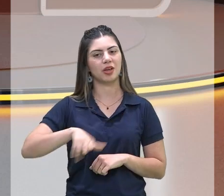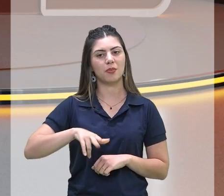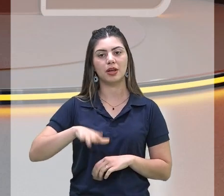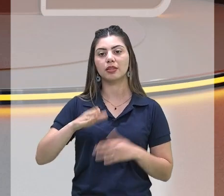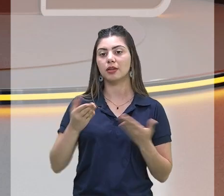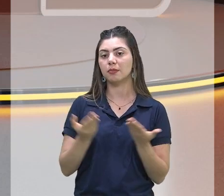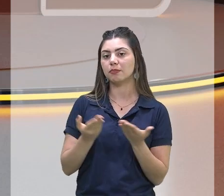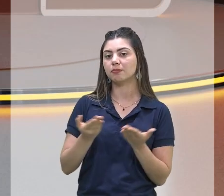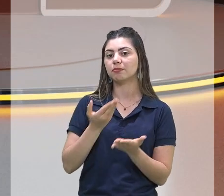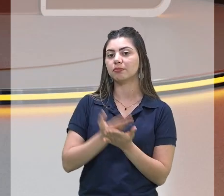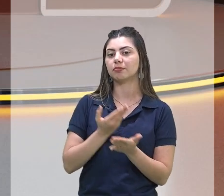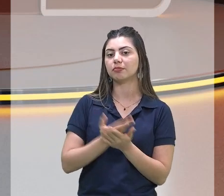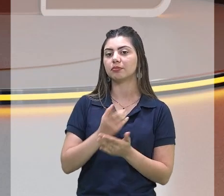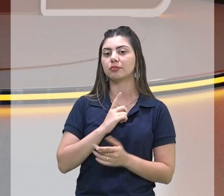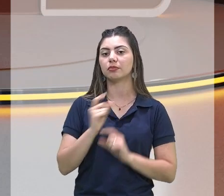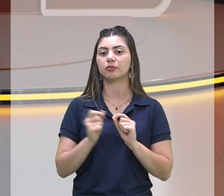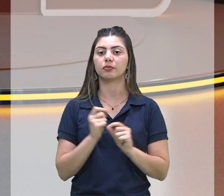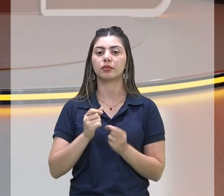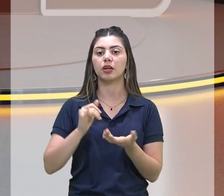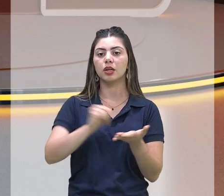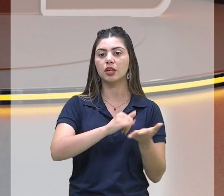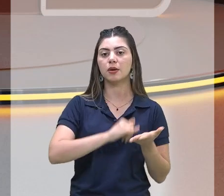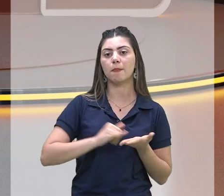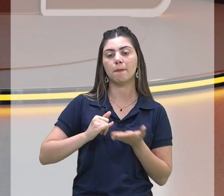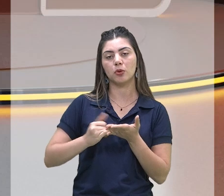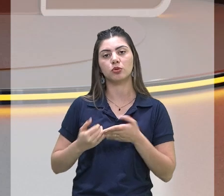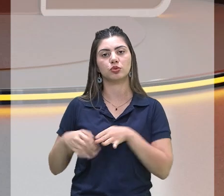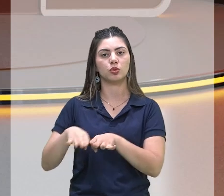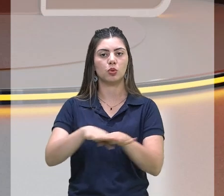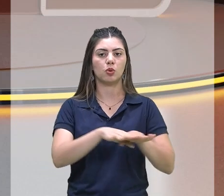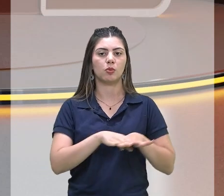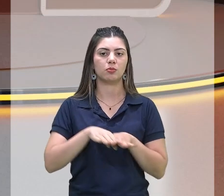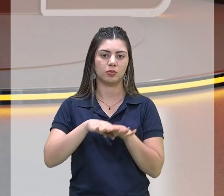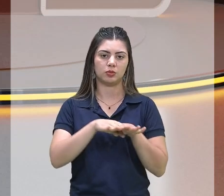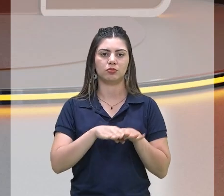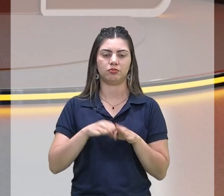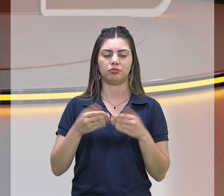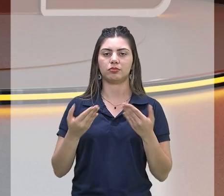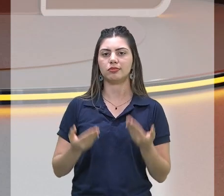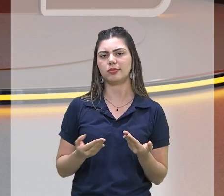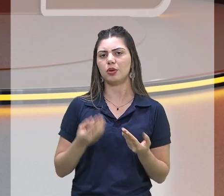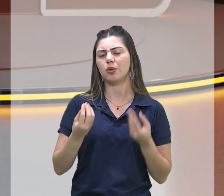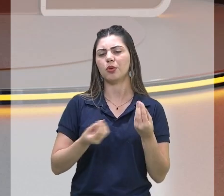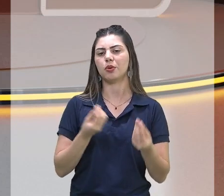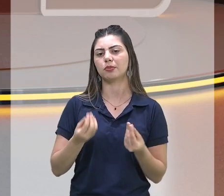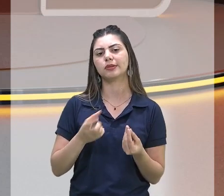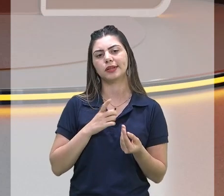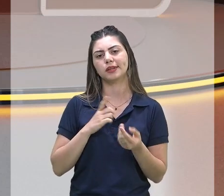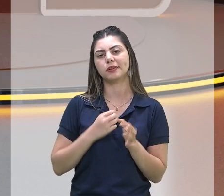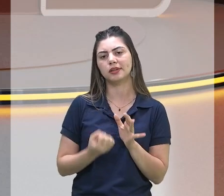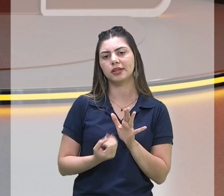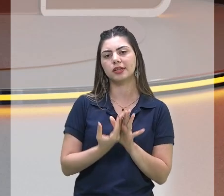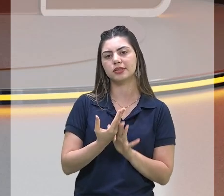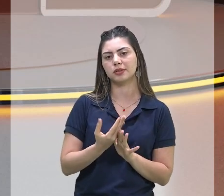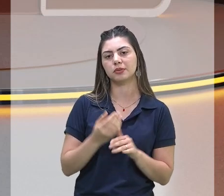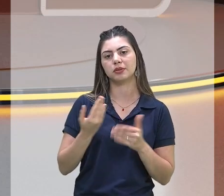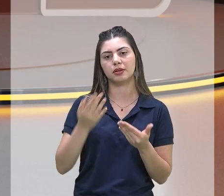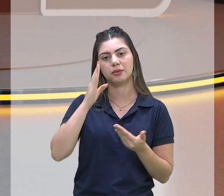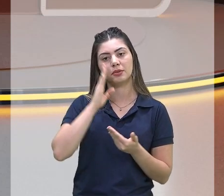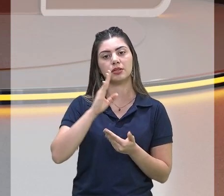estudar sobre as tarifas externas comum, né? Uma tarifa externa comum que acaba surgindo também é uma das